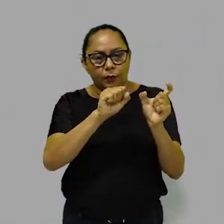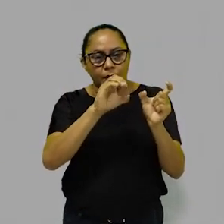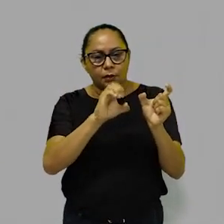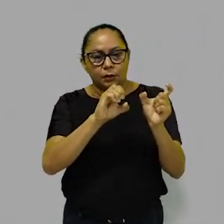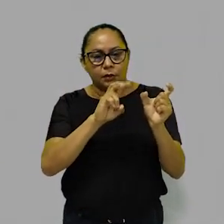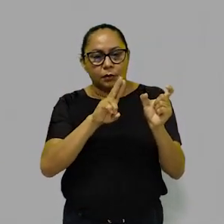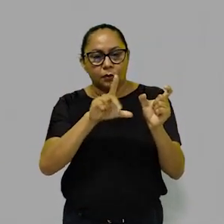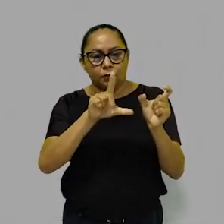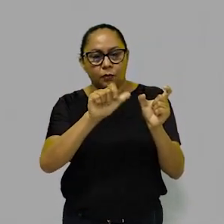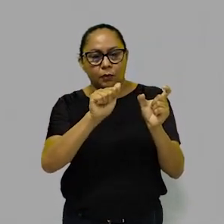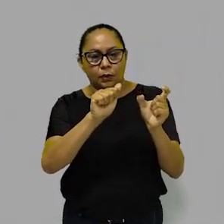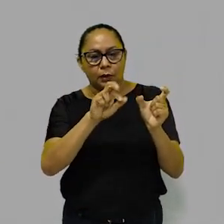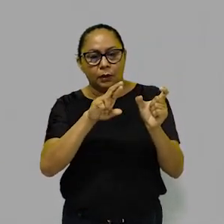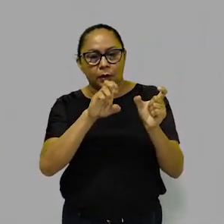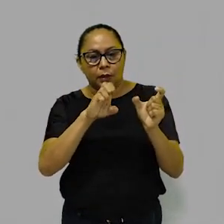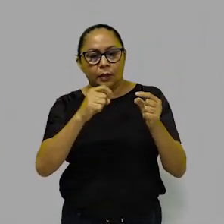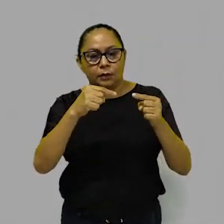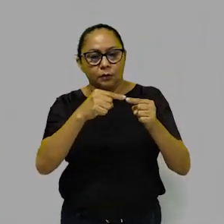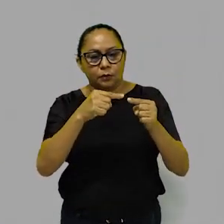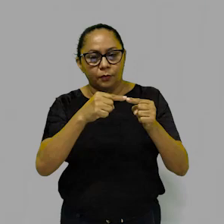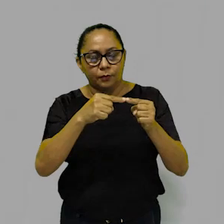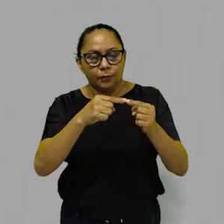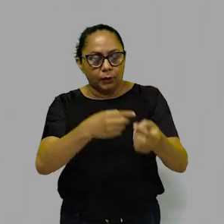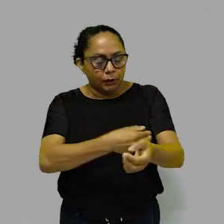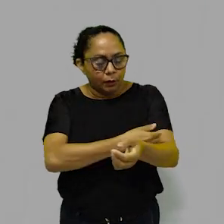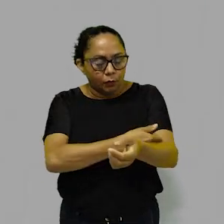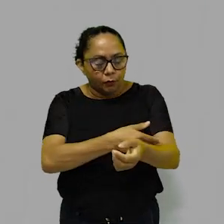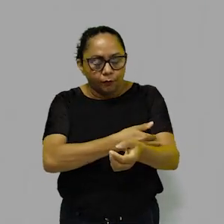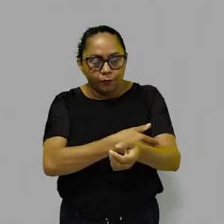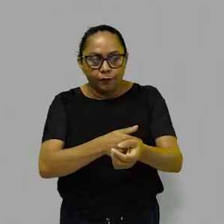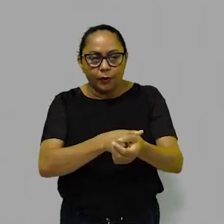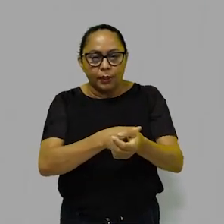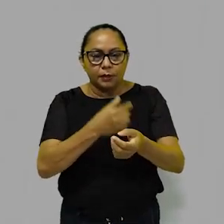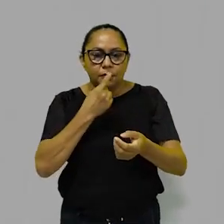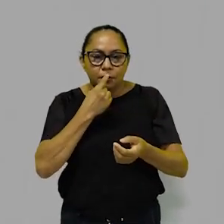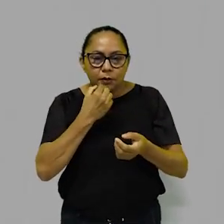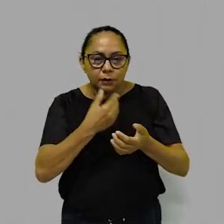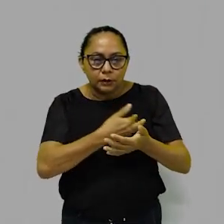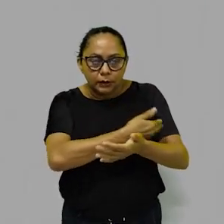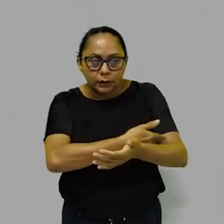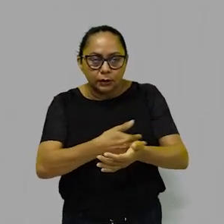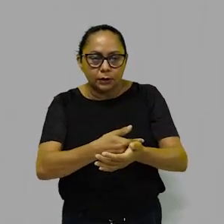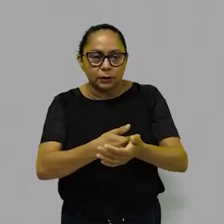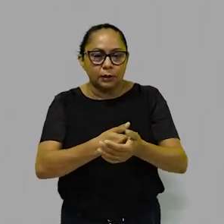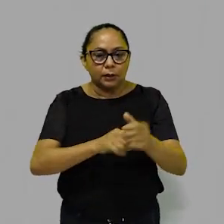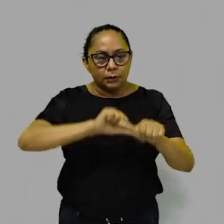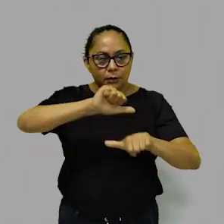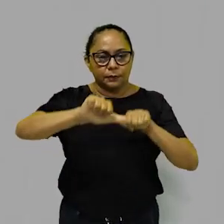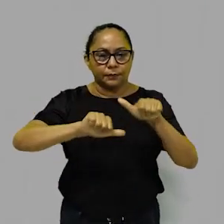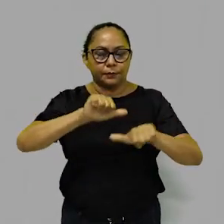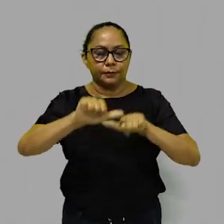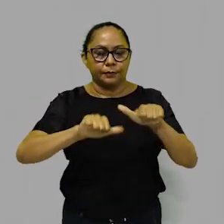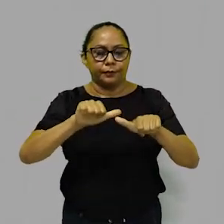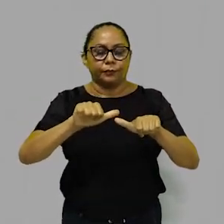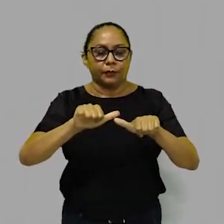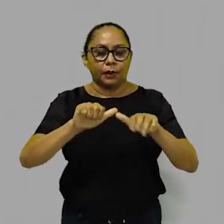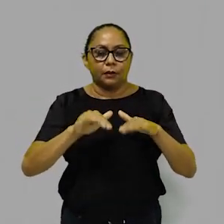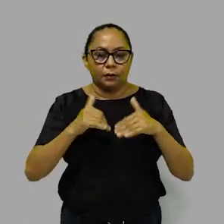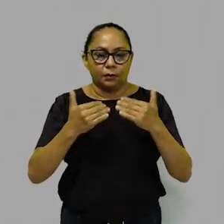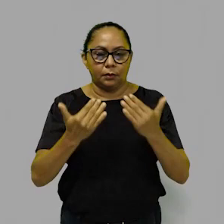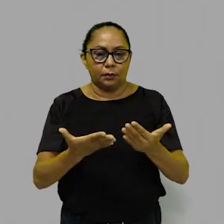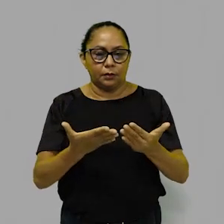sanguíneo, né? Os vasos sanguíneos na região da inflamação, eles vão sofrer alterações. Então,